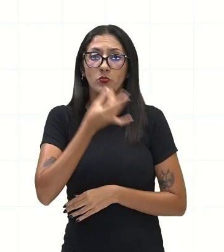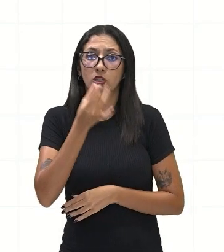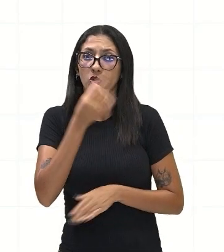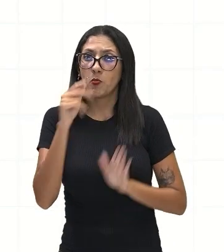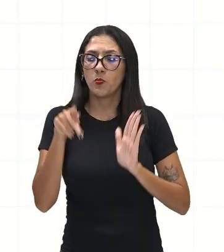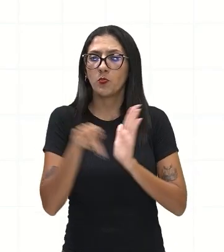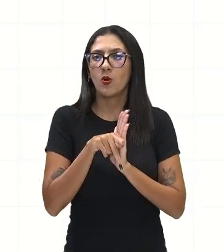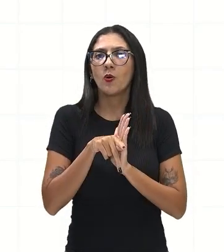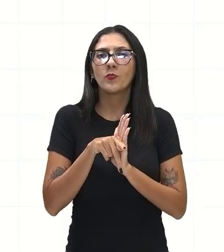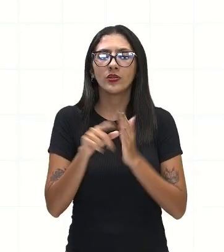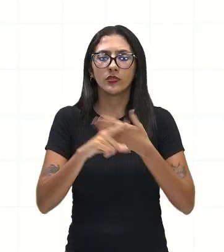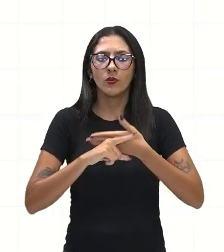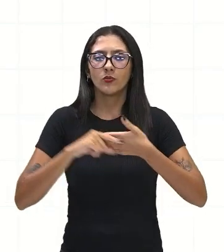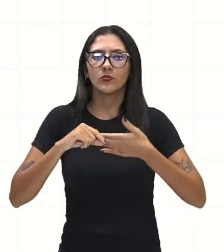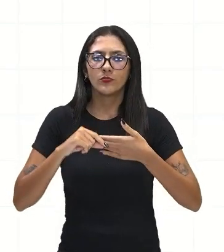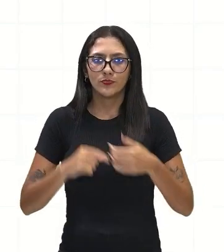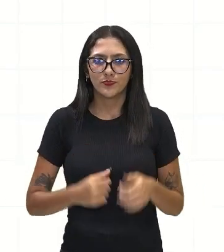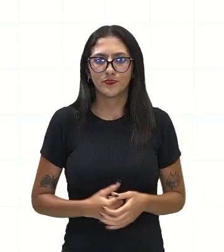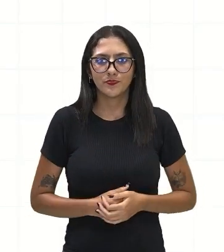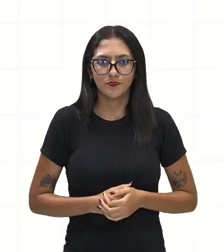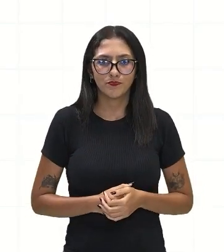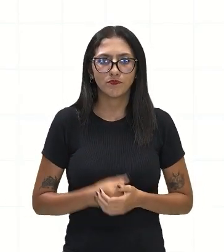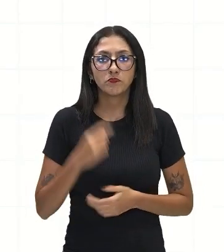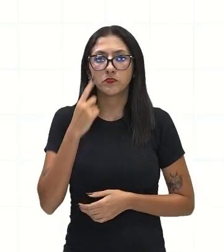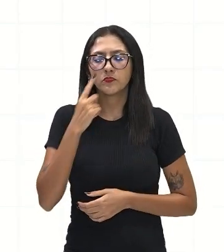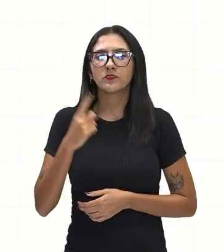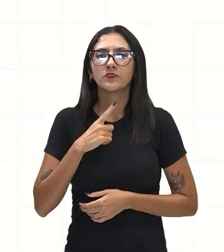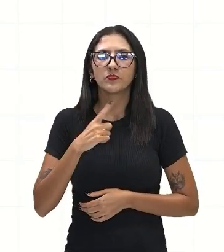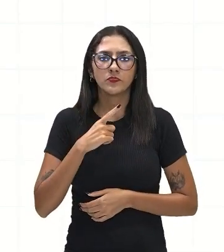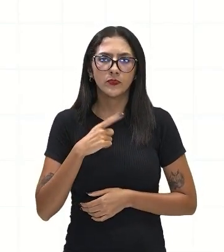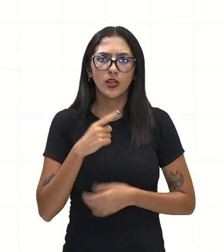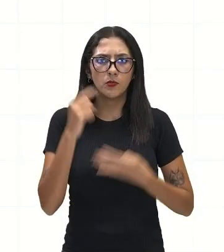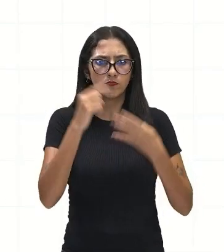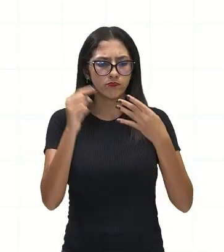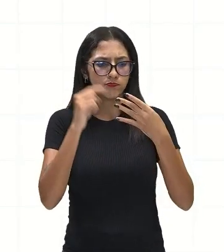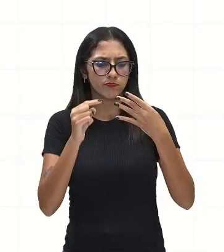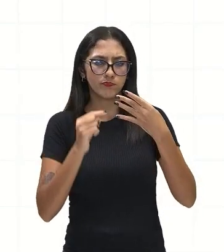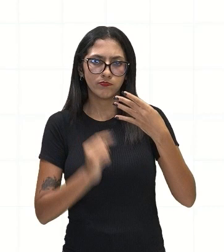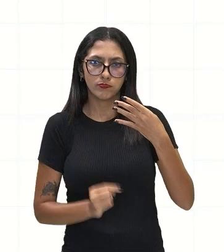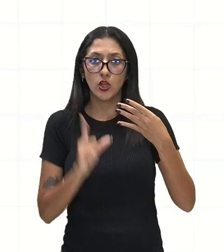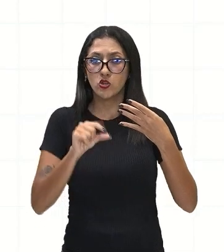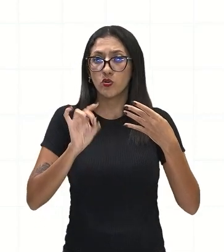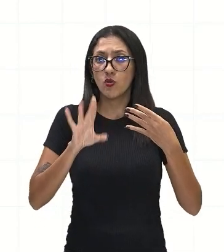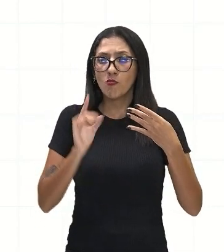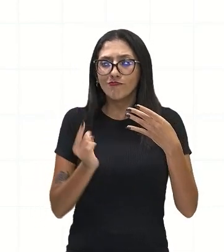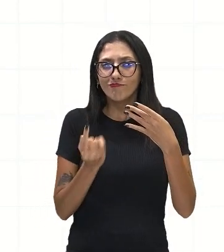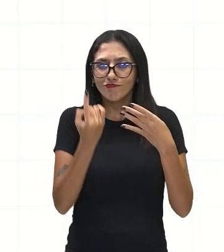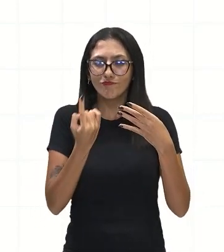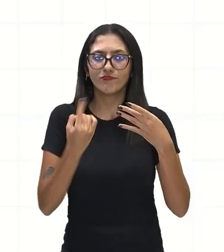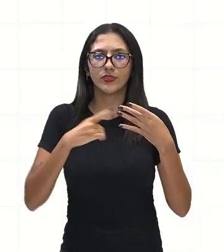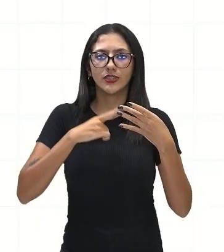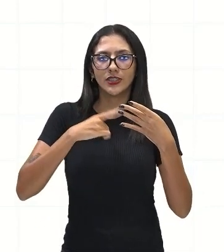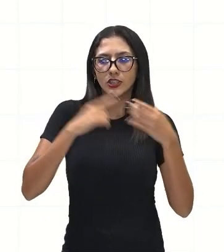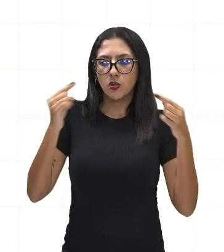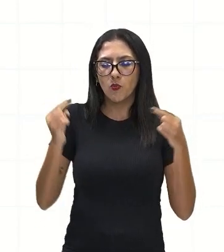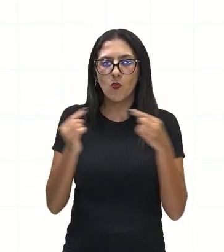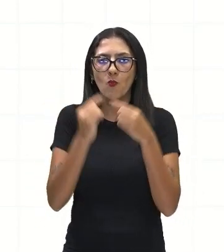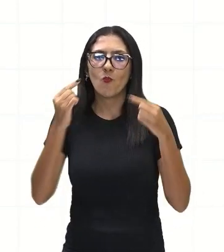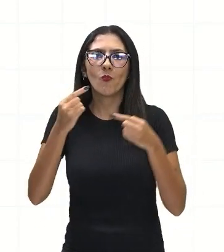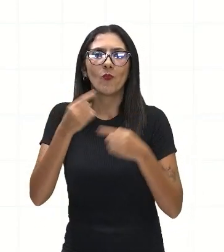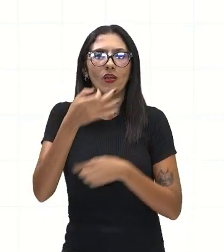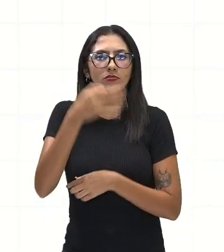autora é... Aí, colocamos em alternativas para você escolher uma dessas alternativas